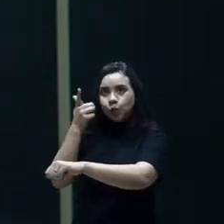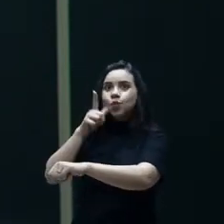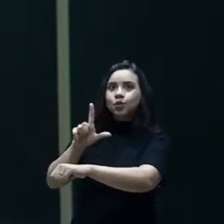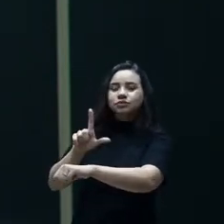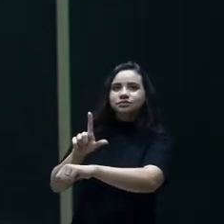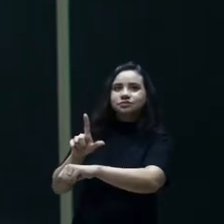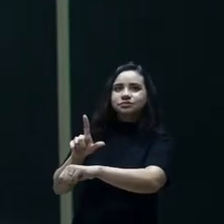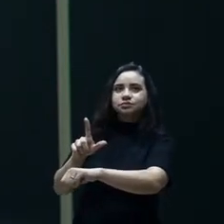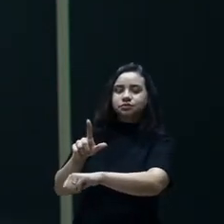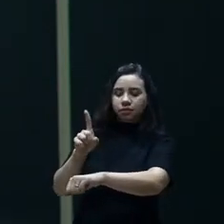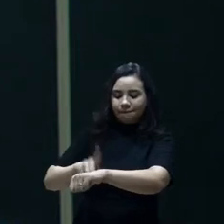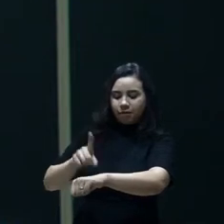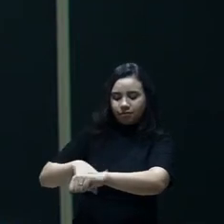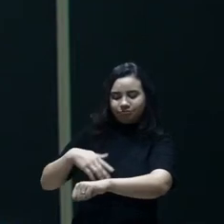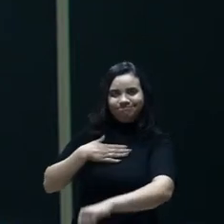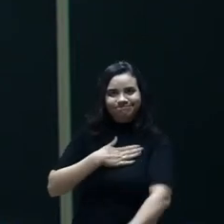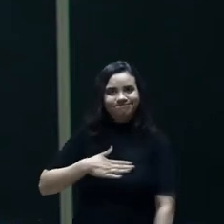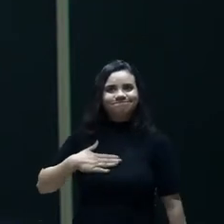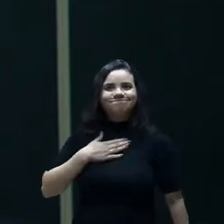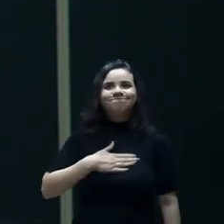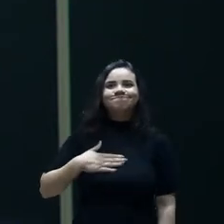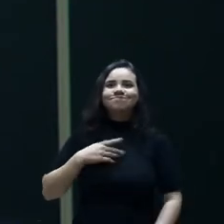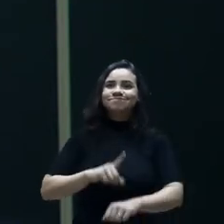esses momentos de prazer.